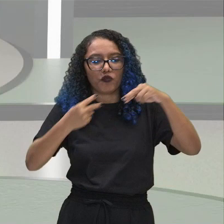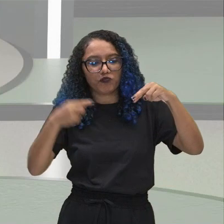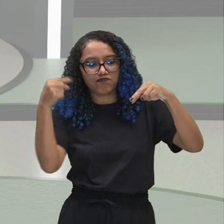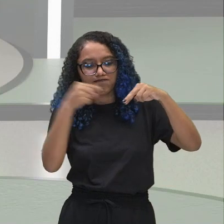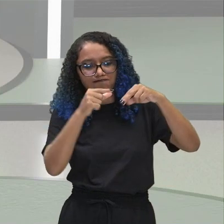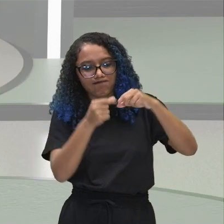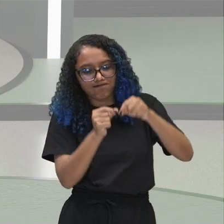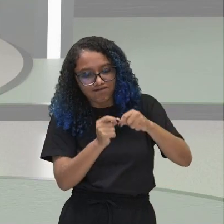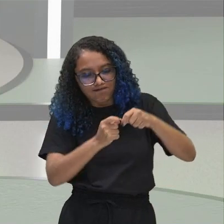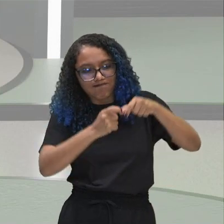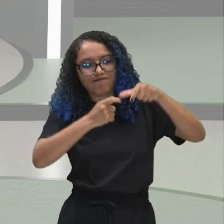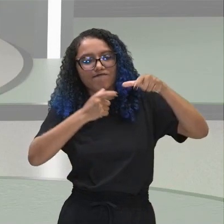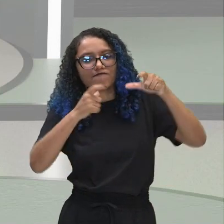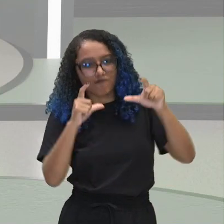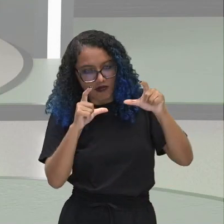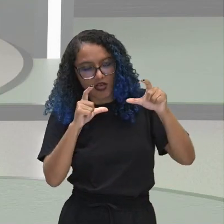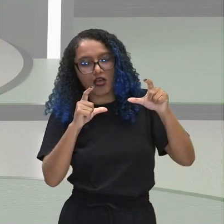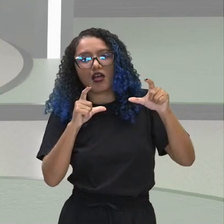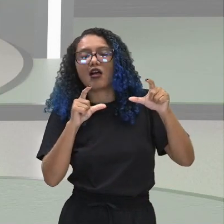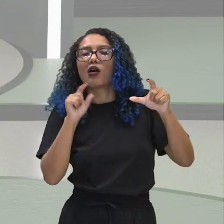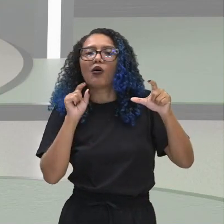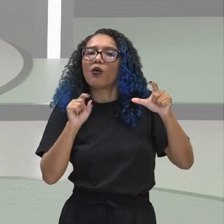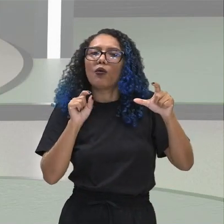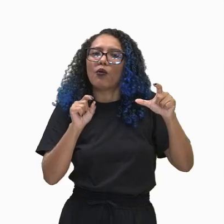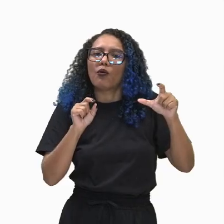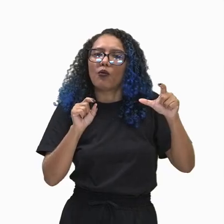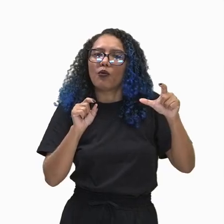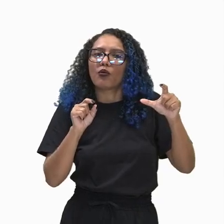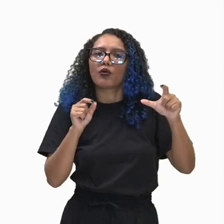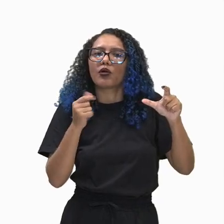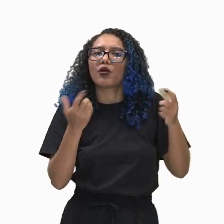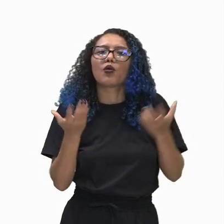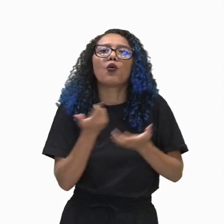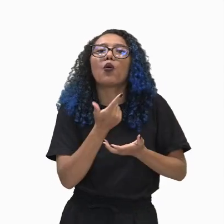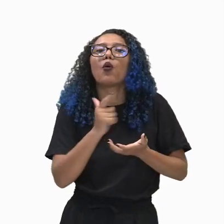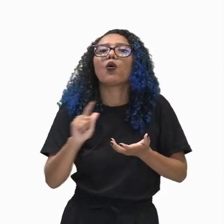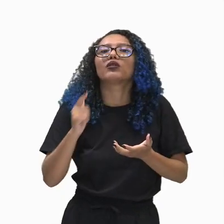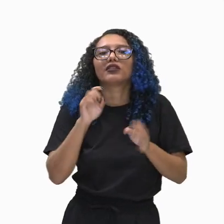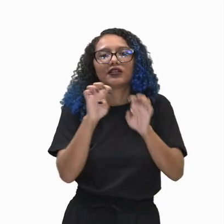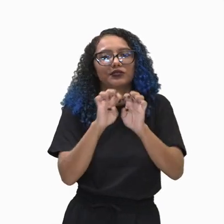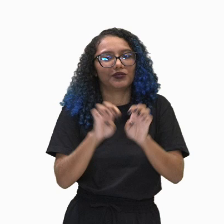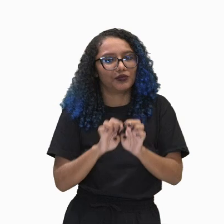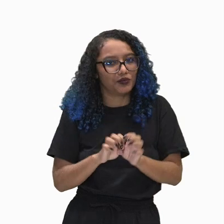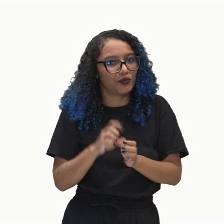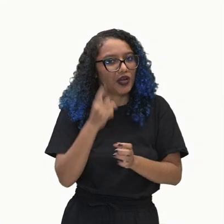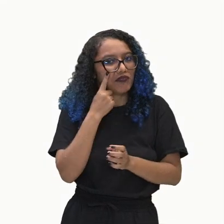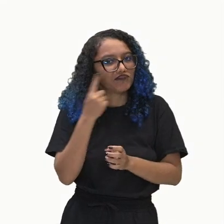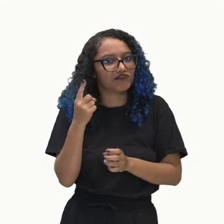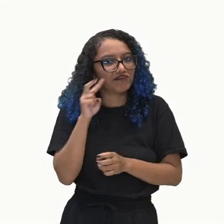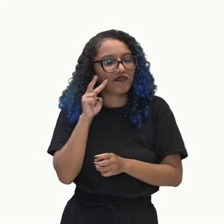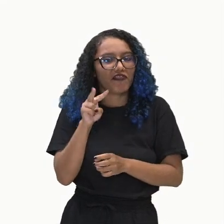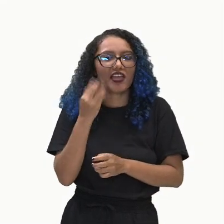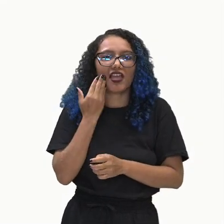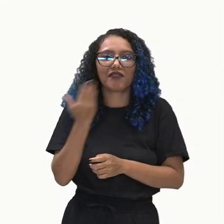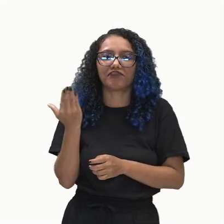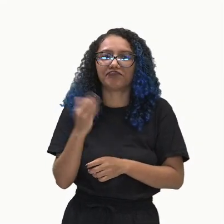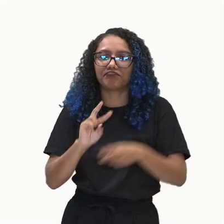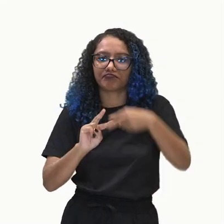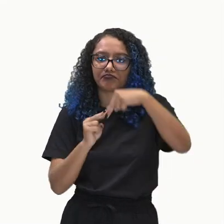pequena dupla hélice, eu teria a seguinte visualização, né? uma estrutura de dupla